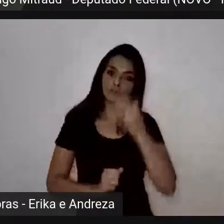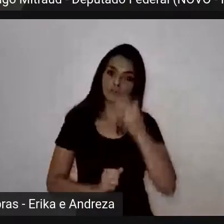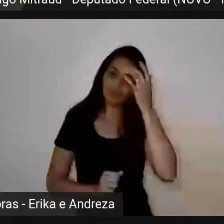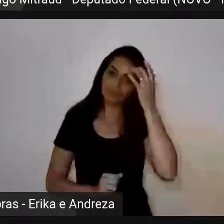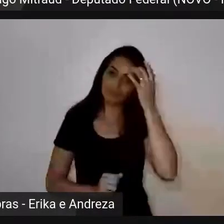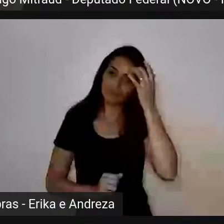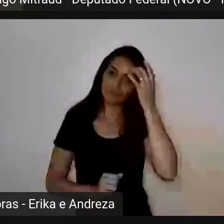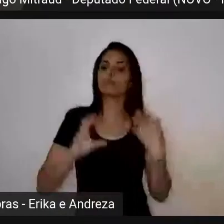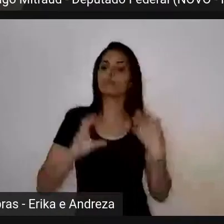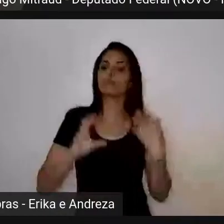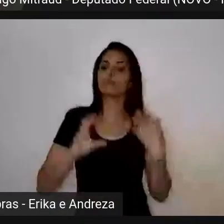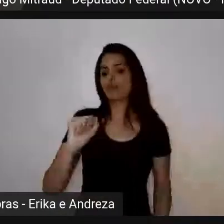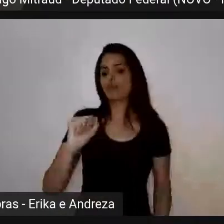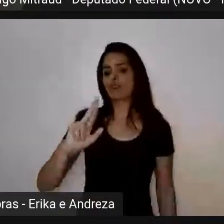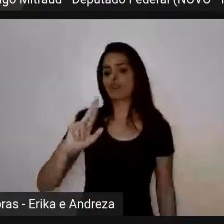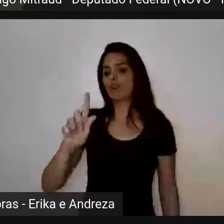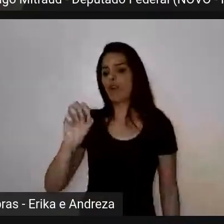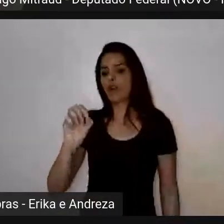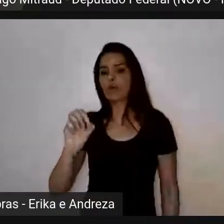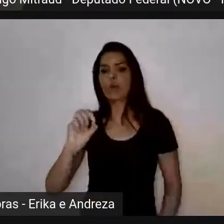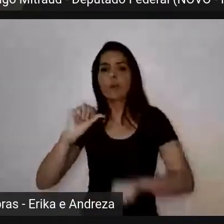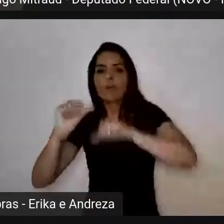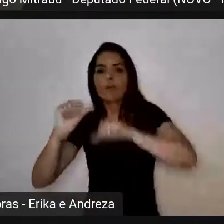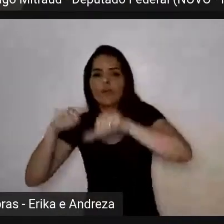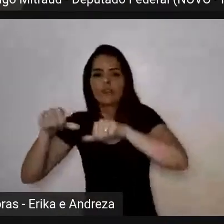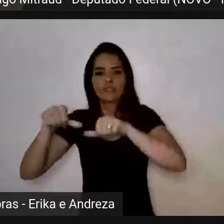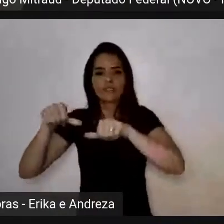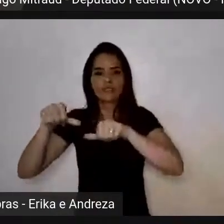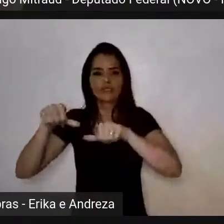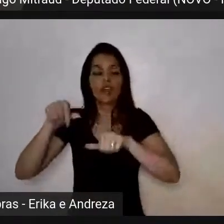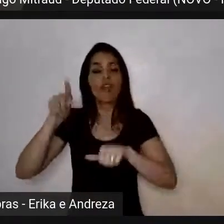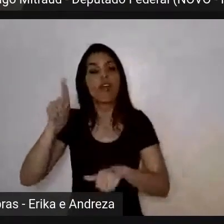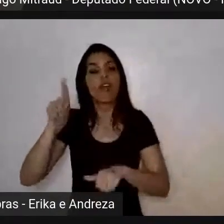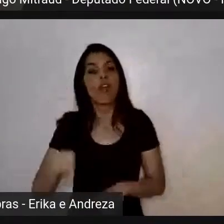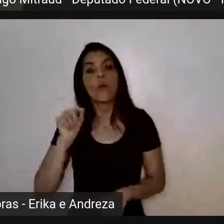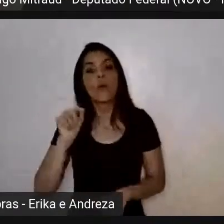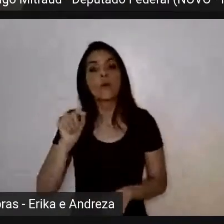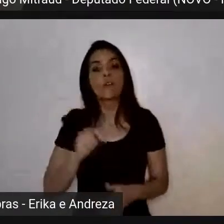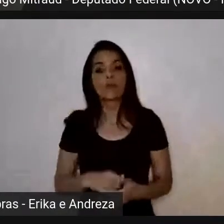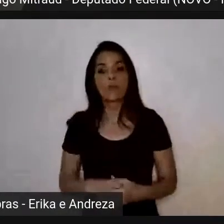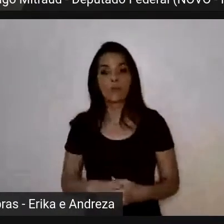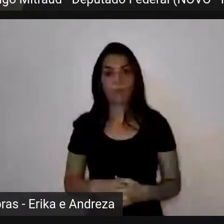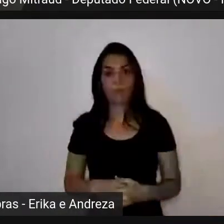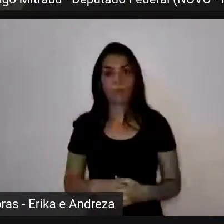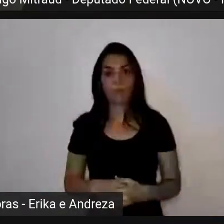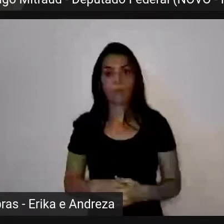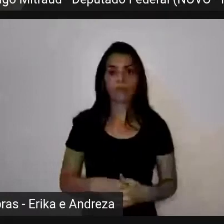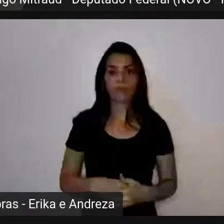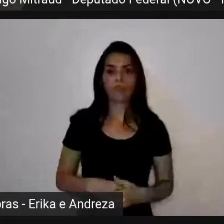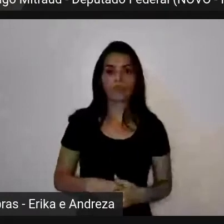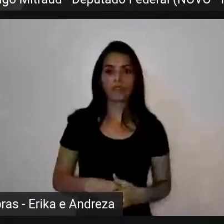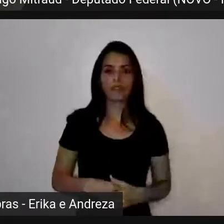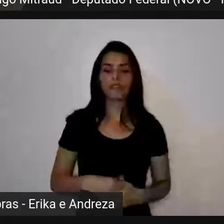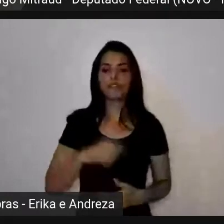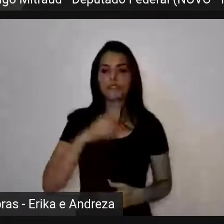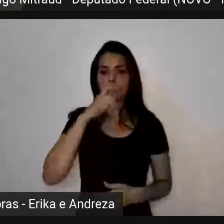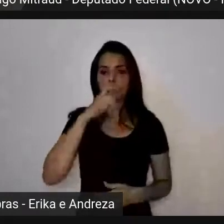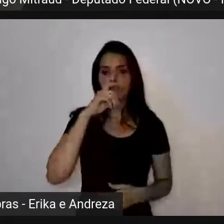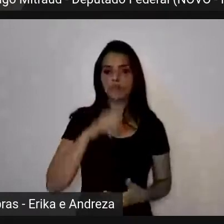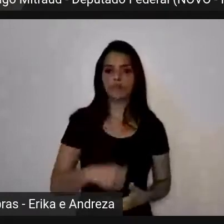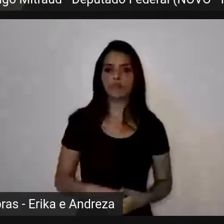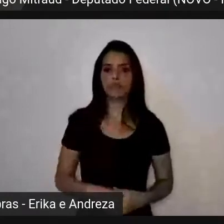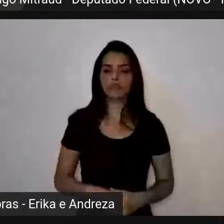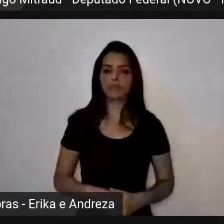dos cargos que estão sendo alterados, ela é uma tentativa, né? Ela